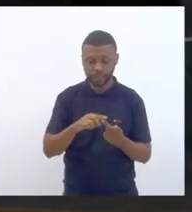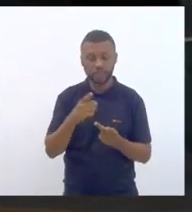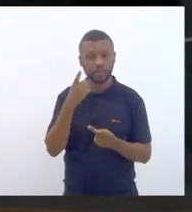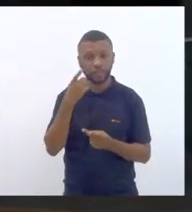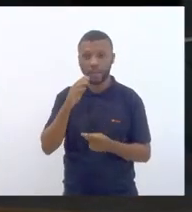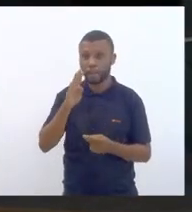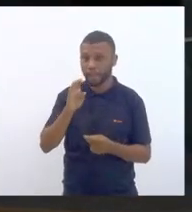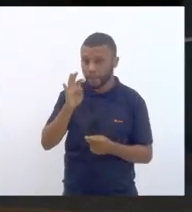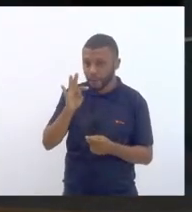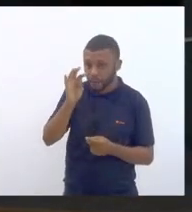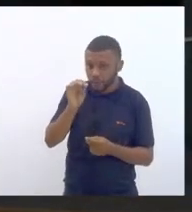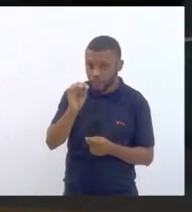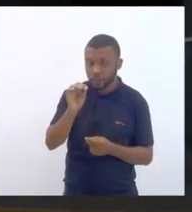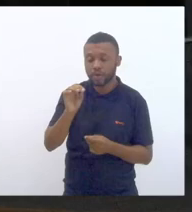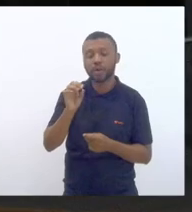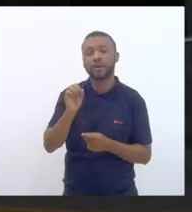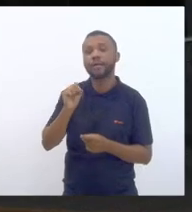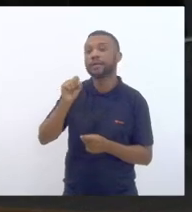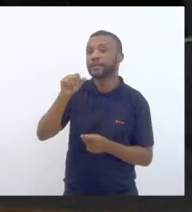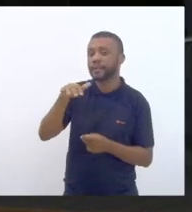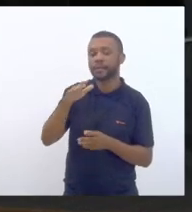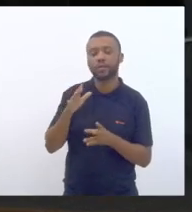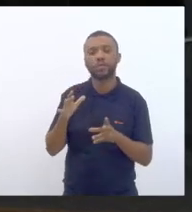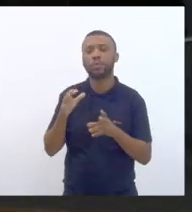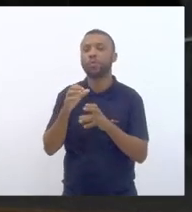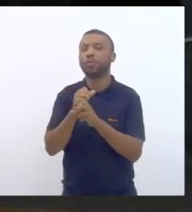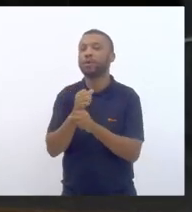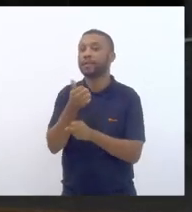Deputado Bebeto votou sim, 16.